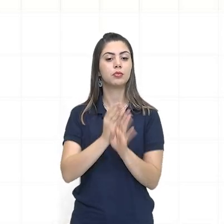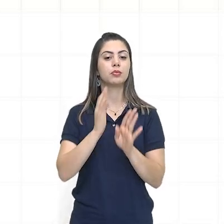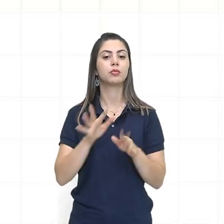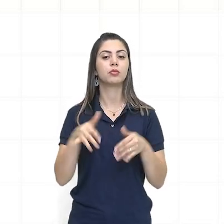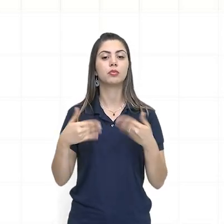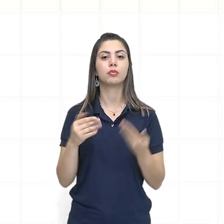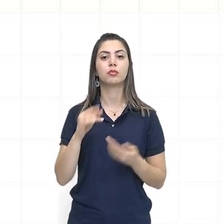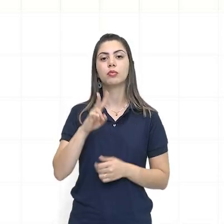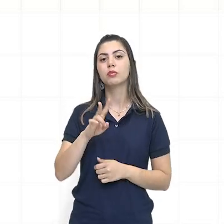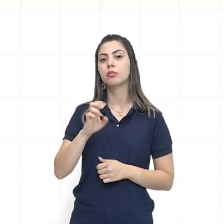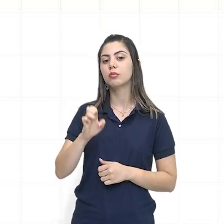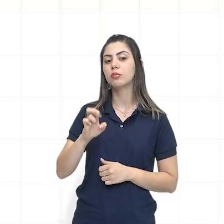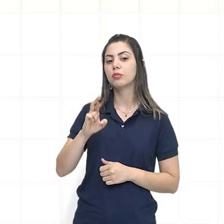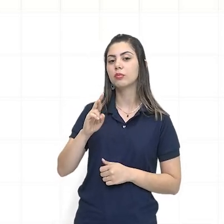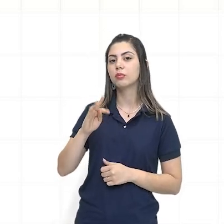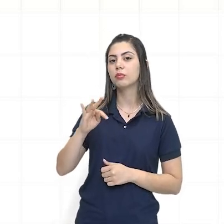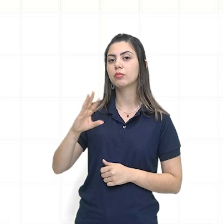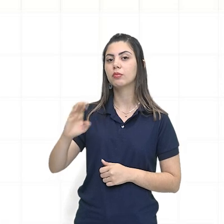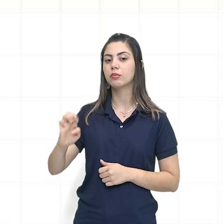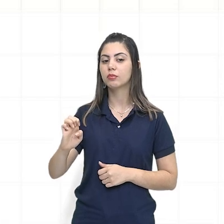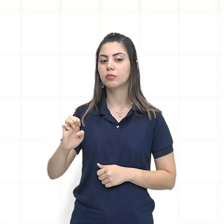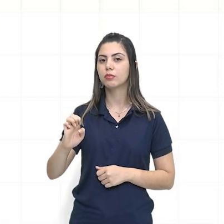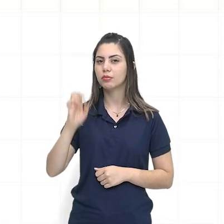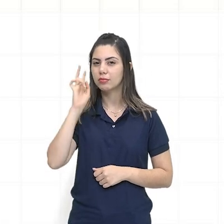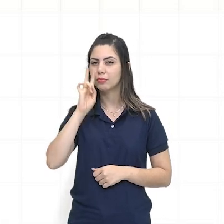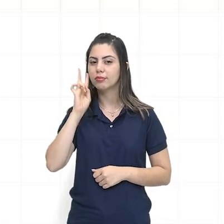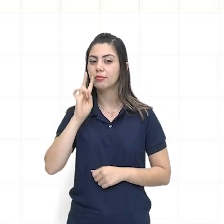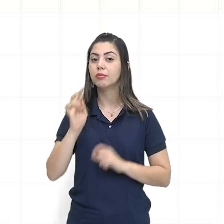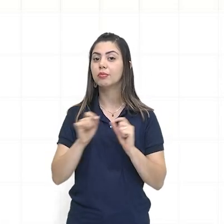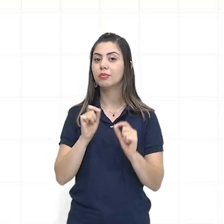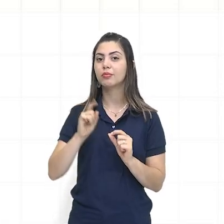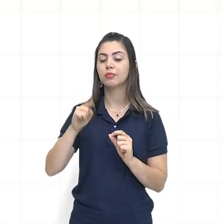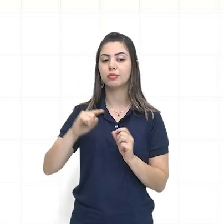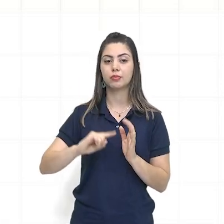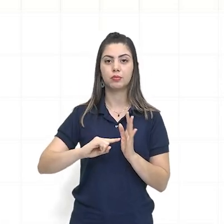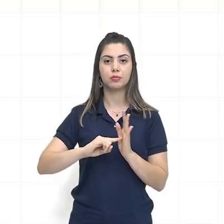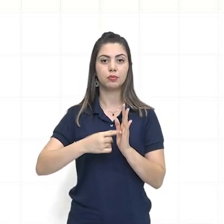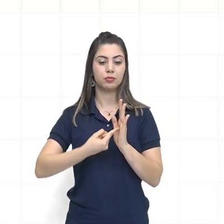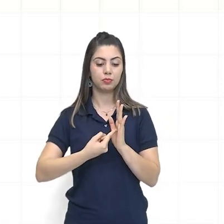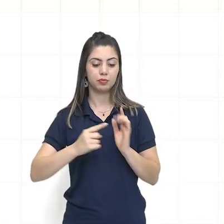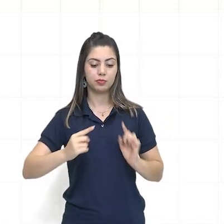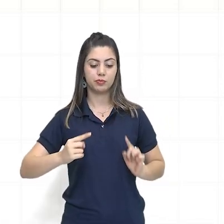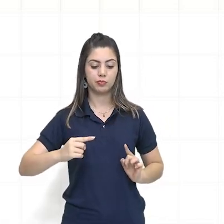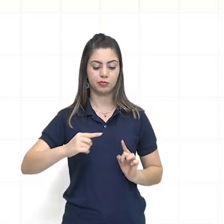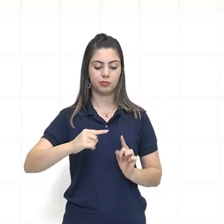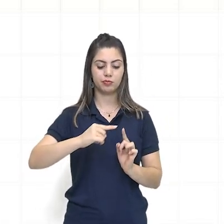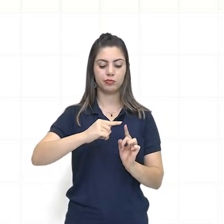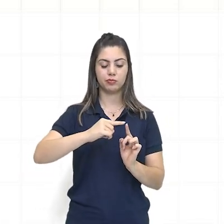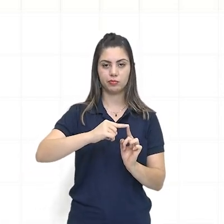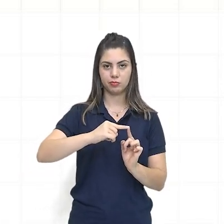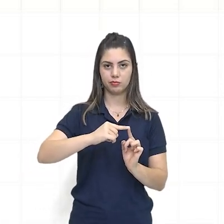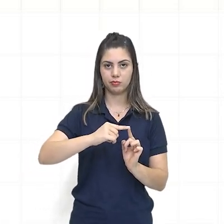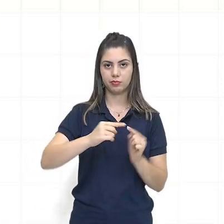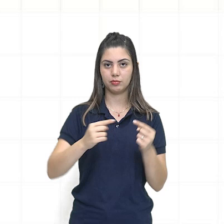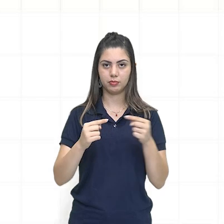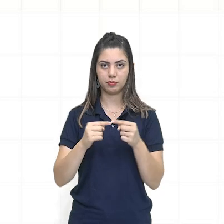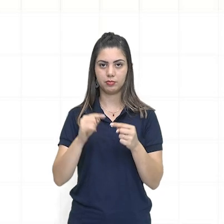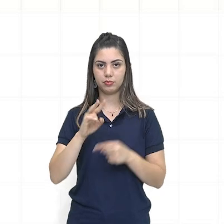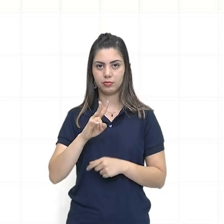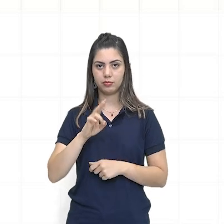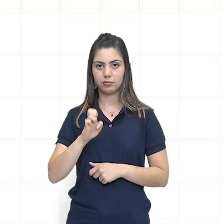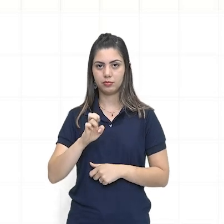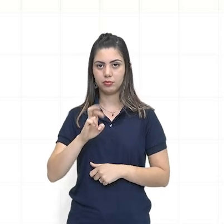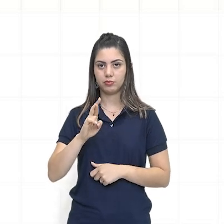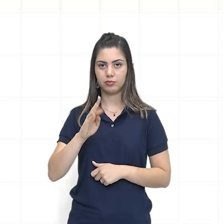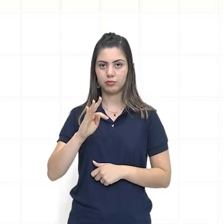vértice. Quem é o vértice? O vértice é o ponto de encontro entre as semirretas. Então,